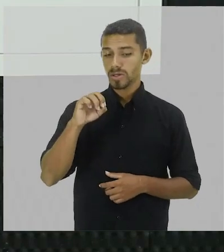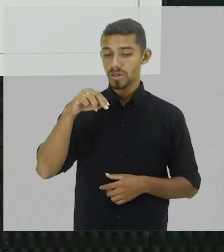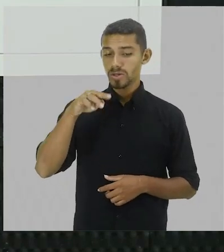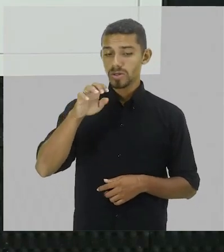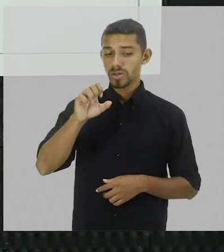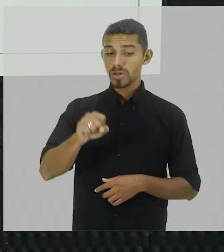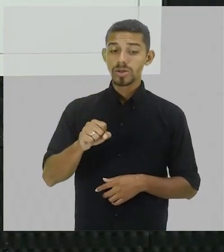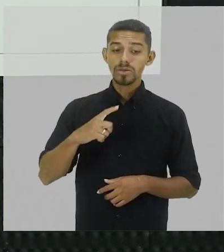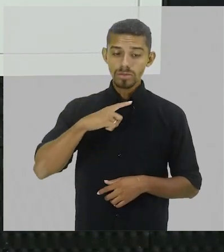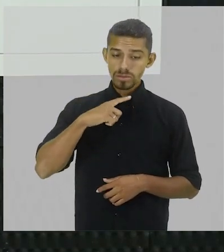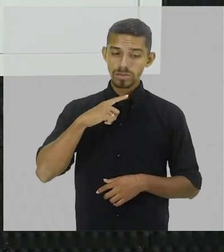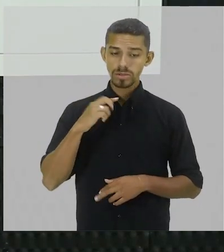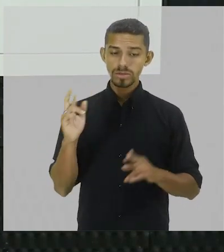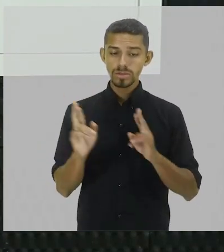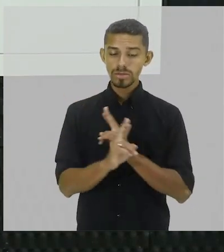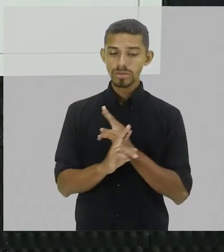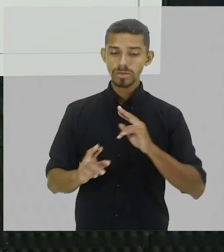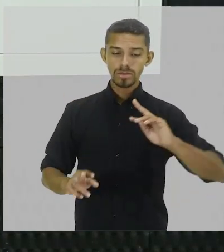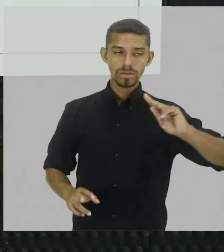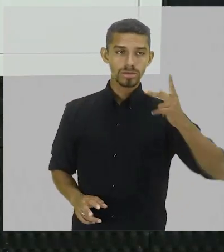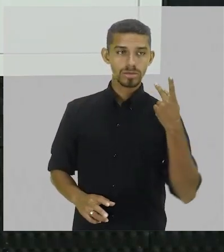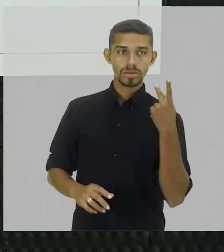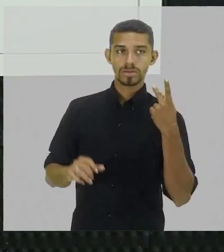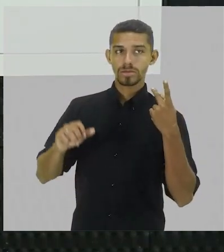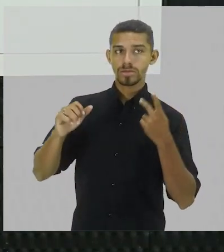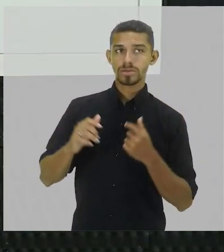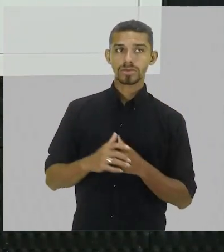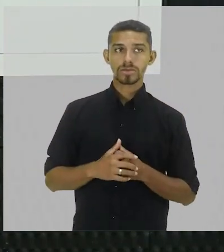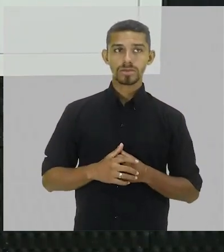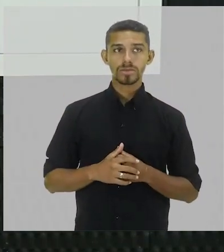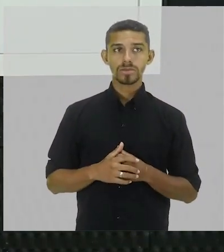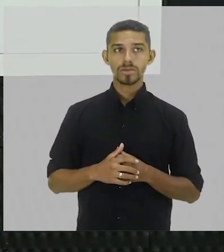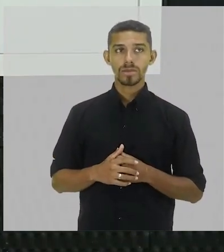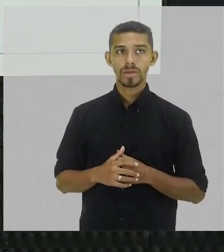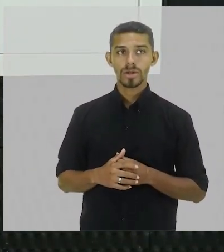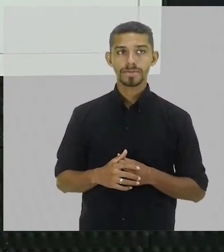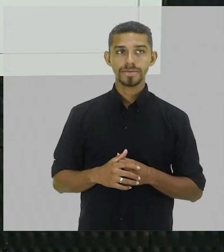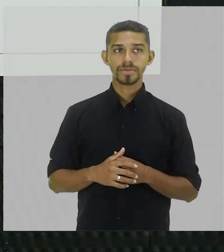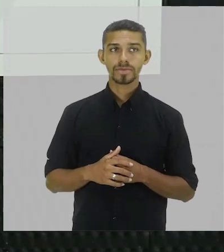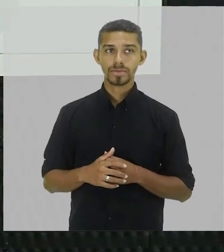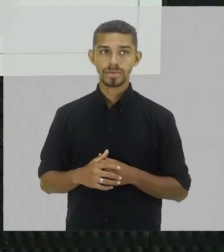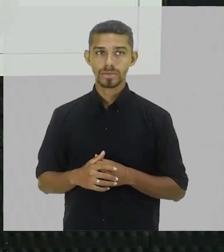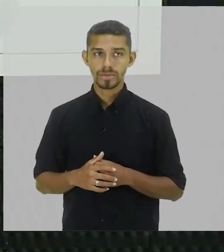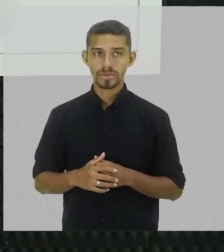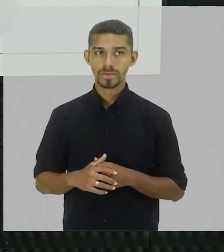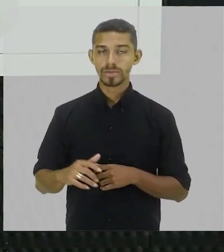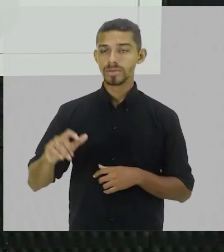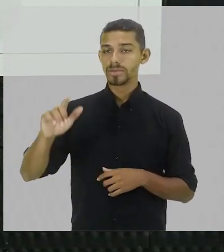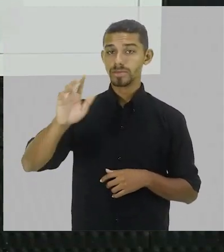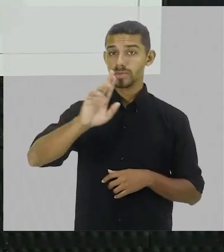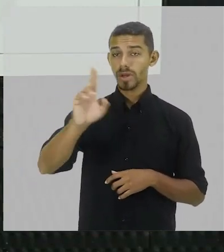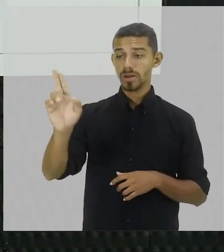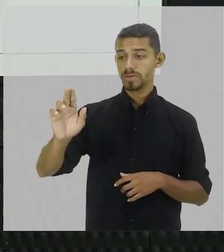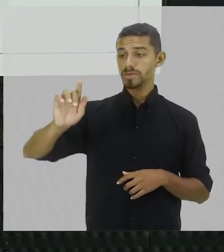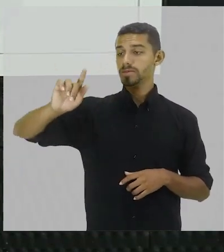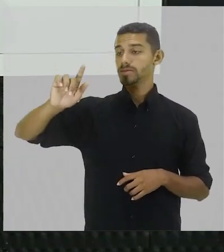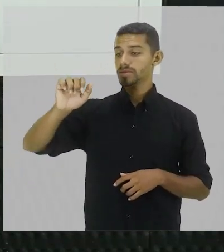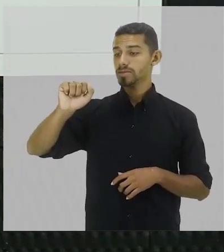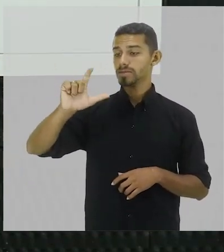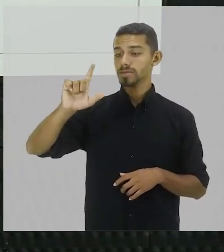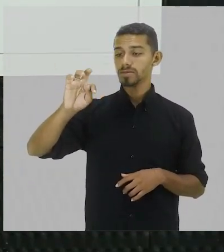relação entre a altura geratriz, que é esse ponto aqui, ó, daqui para cá é uma geratriz,